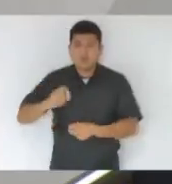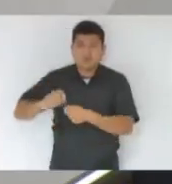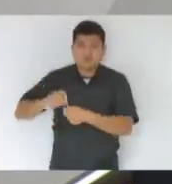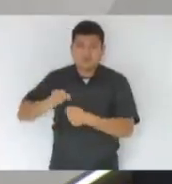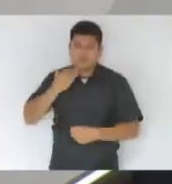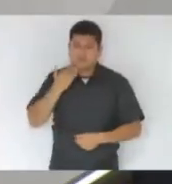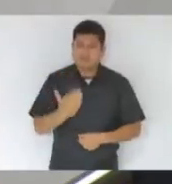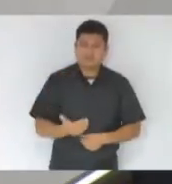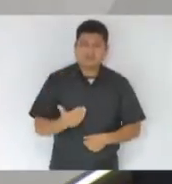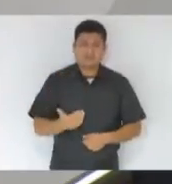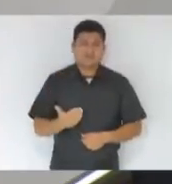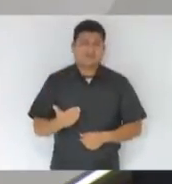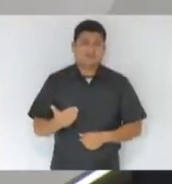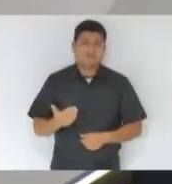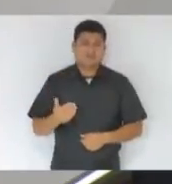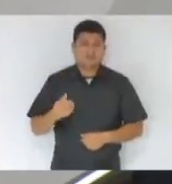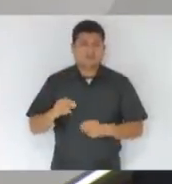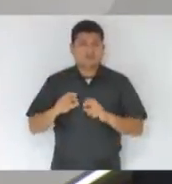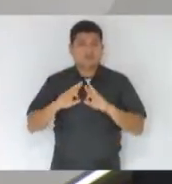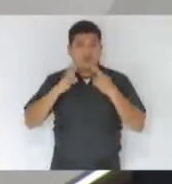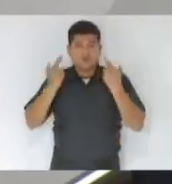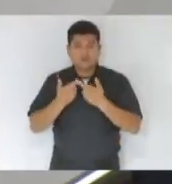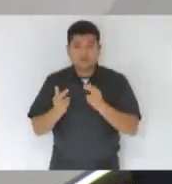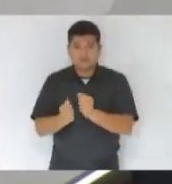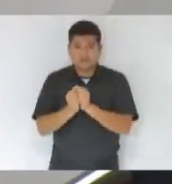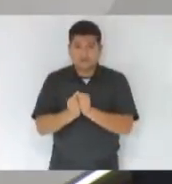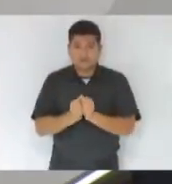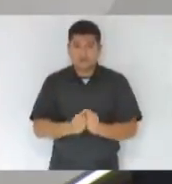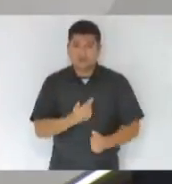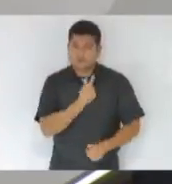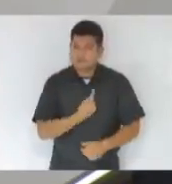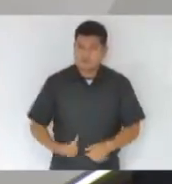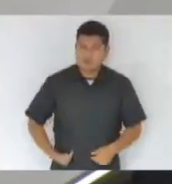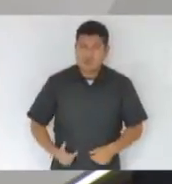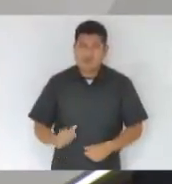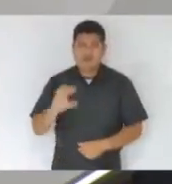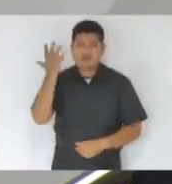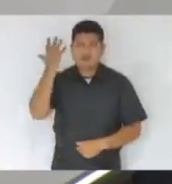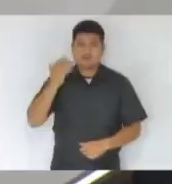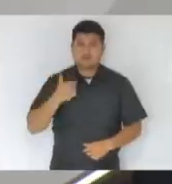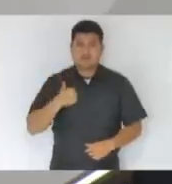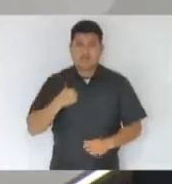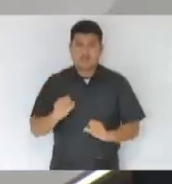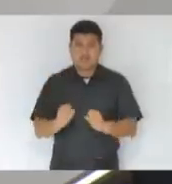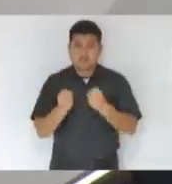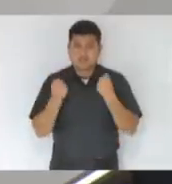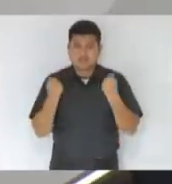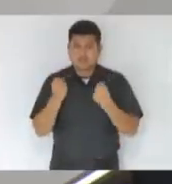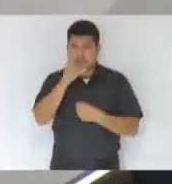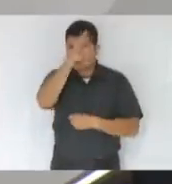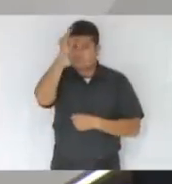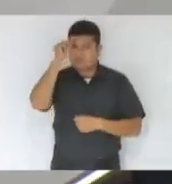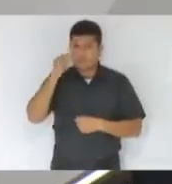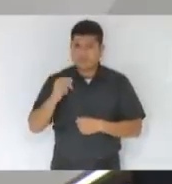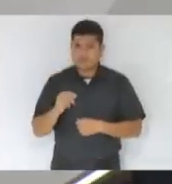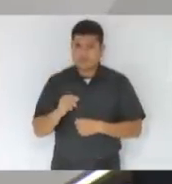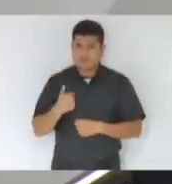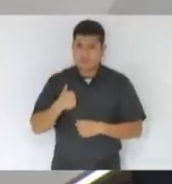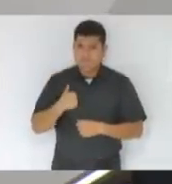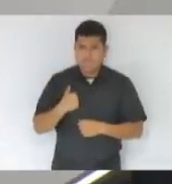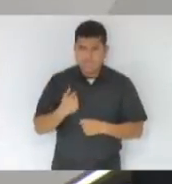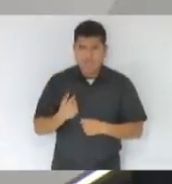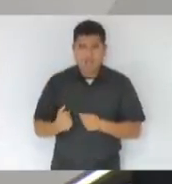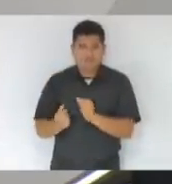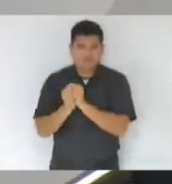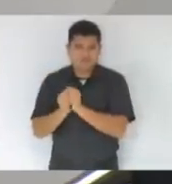solicitação de audiência com o senhor governador e isso não aconteceu. Não faço a defesa do prefeito, que é da minha cidade, muito pelo contrário. Muito